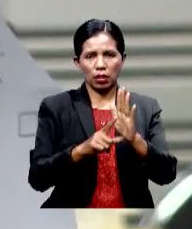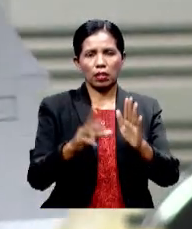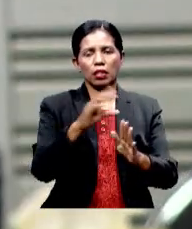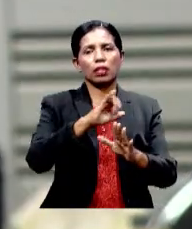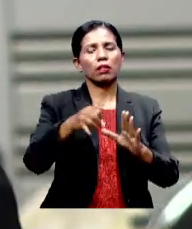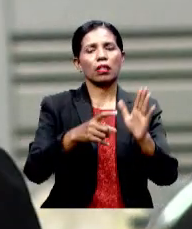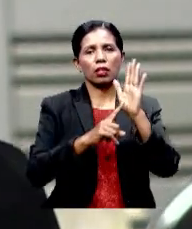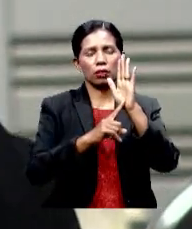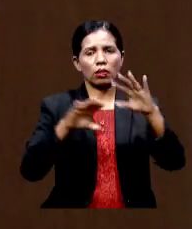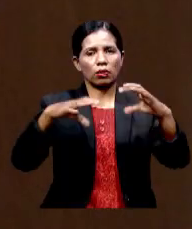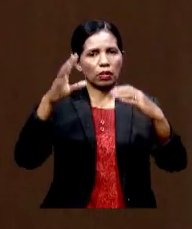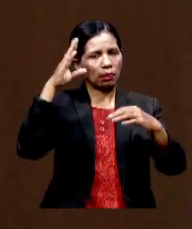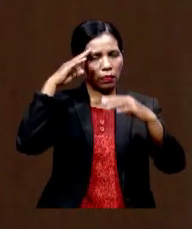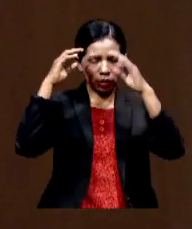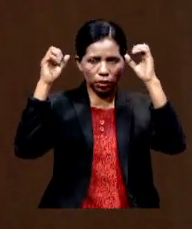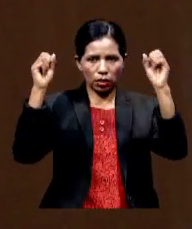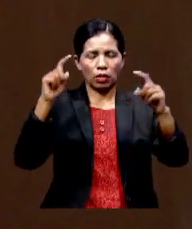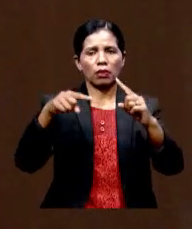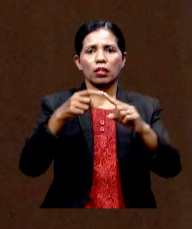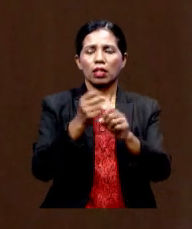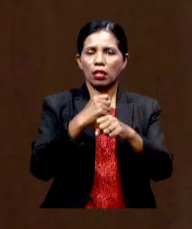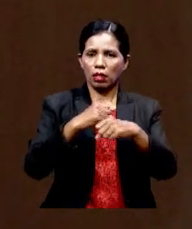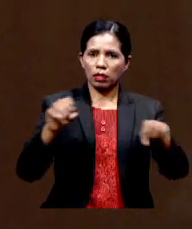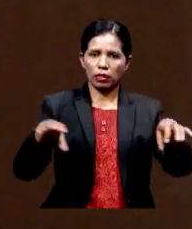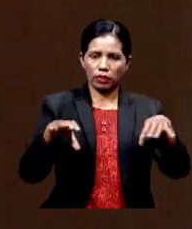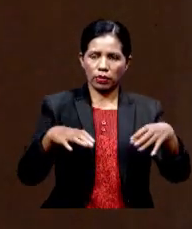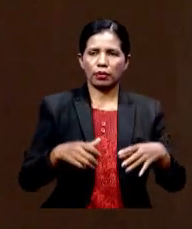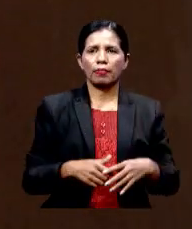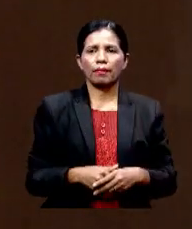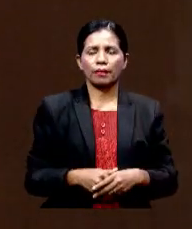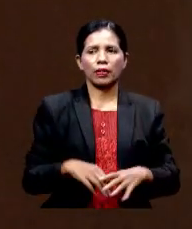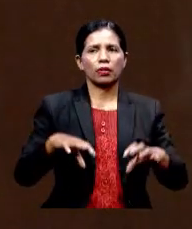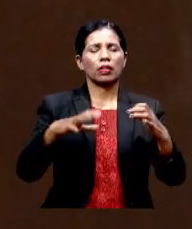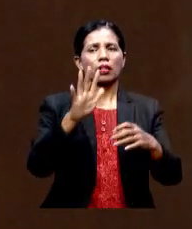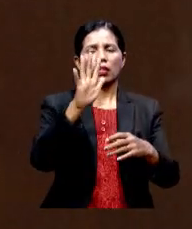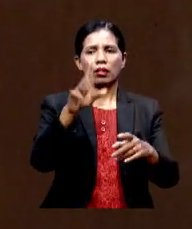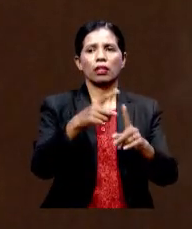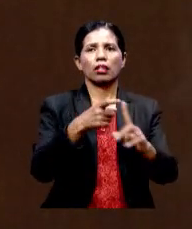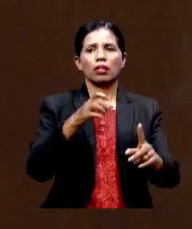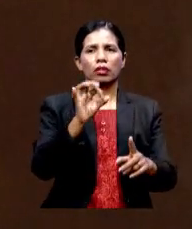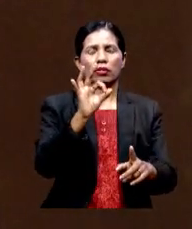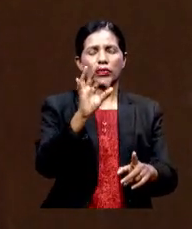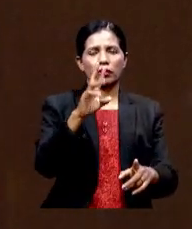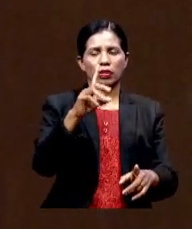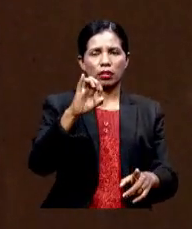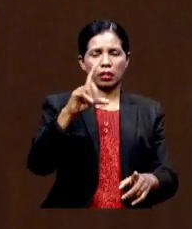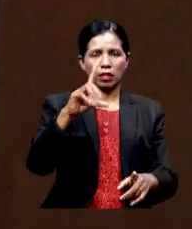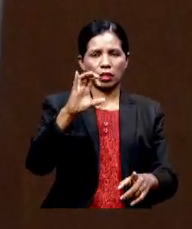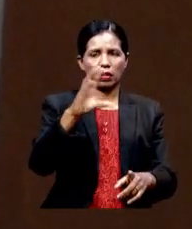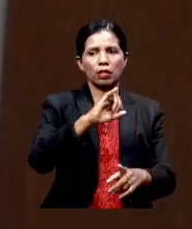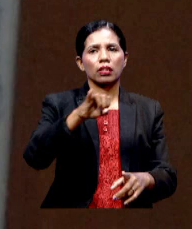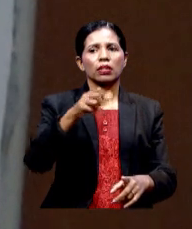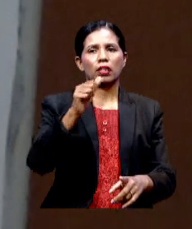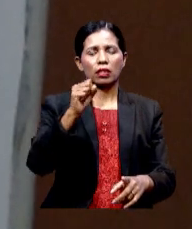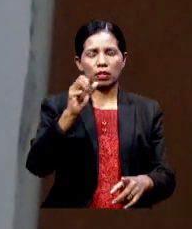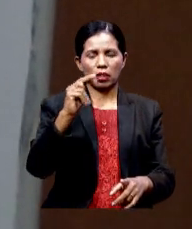hato Conselho Presidente da República, Banjira Halauknar. Conselho Estado na Lima Macanesan, Virgílio Smith Kranek, Jacinto